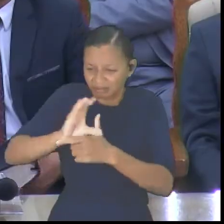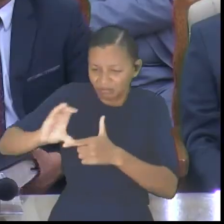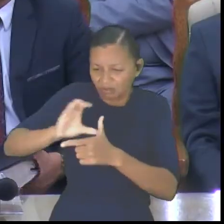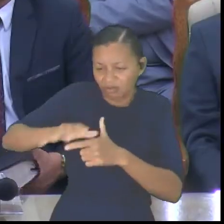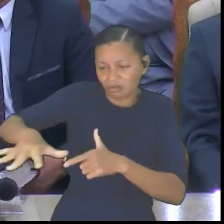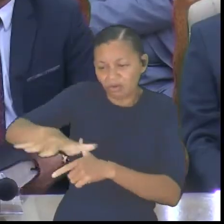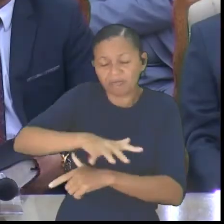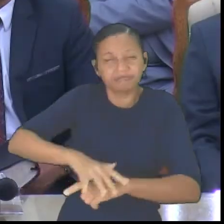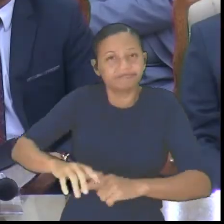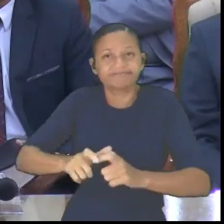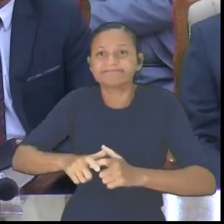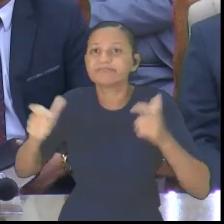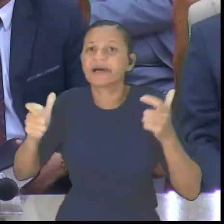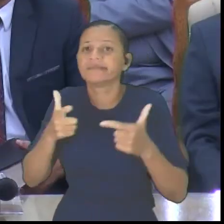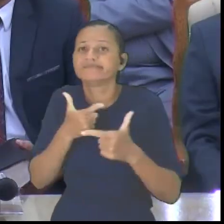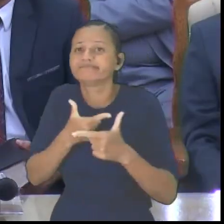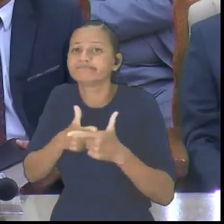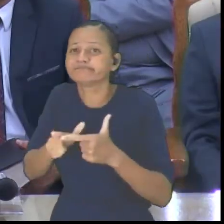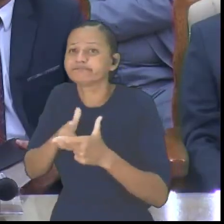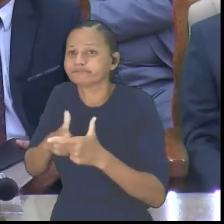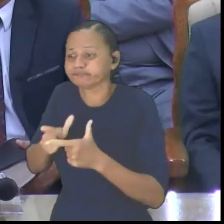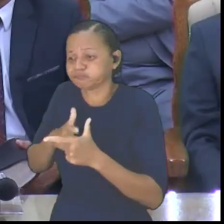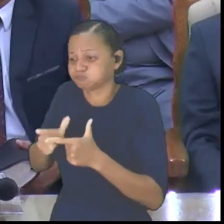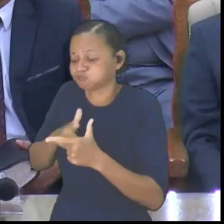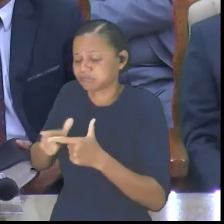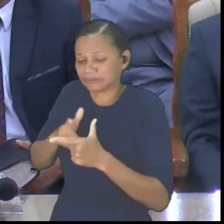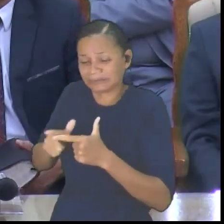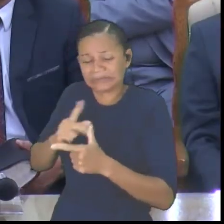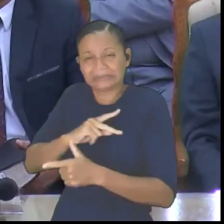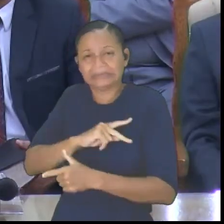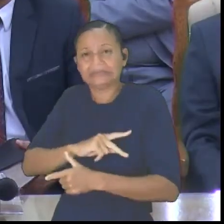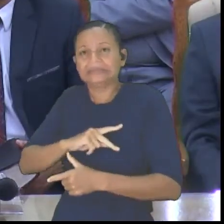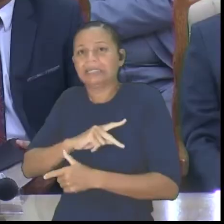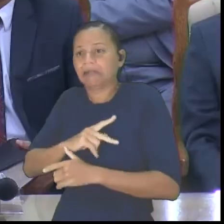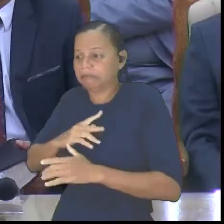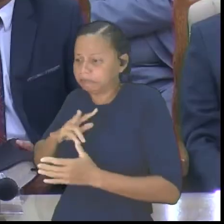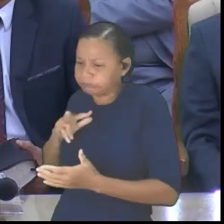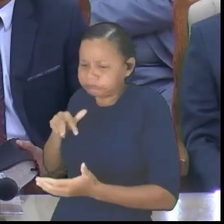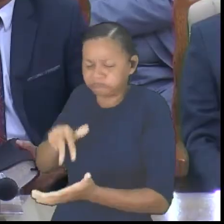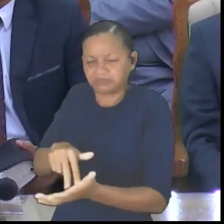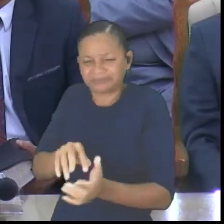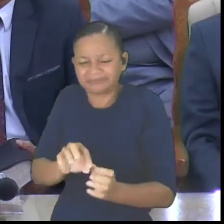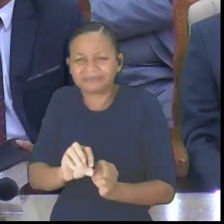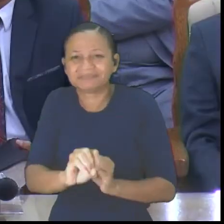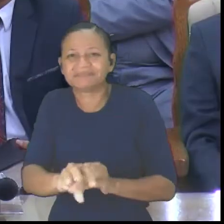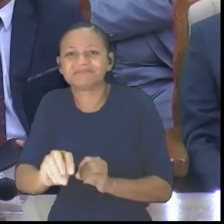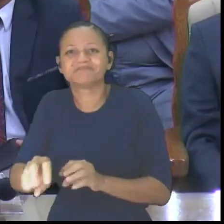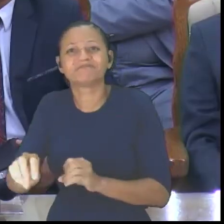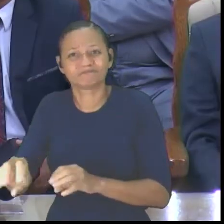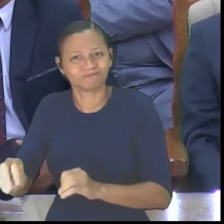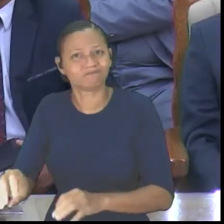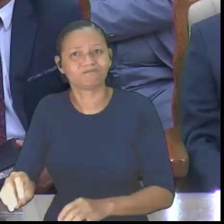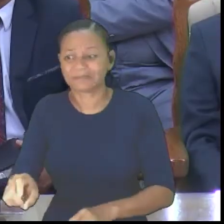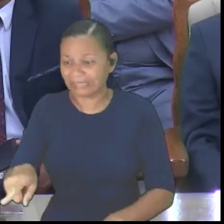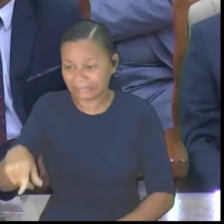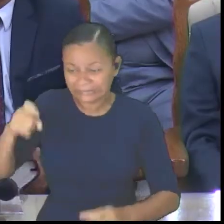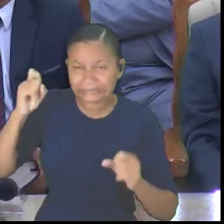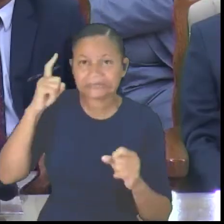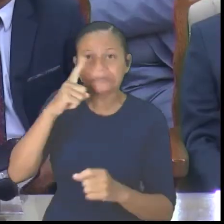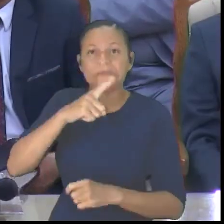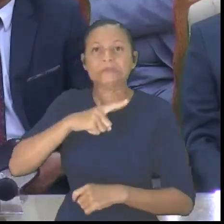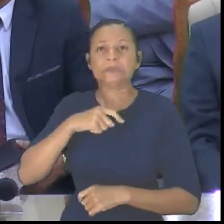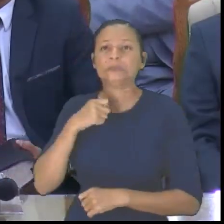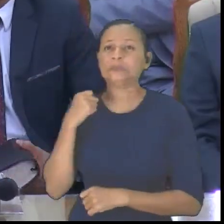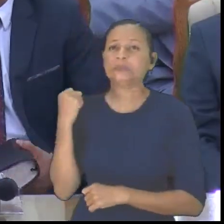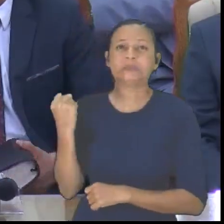mais problemáticas que Paulo já vivenciou em ensinar. E se